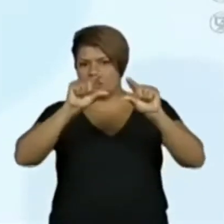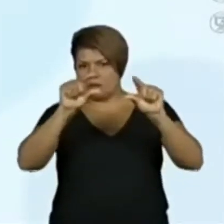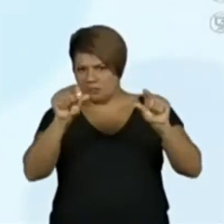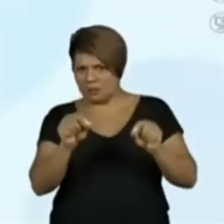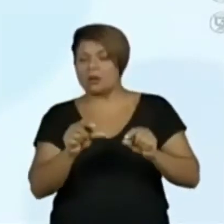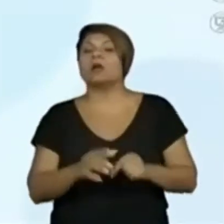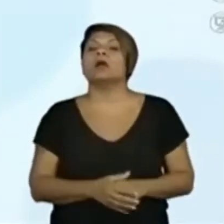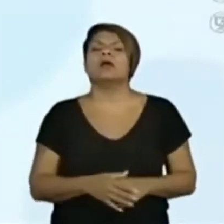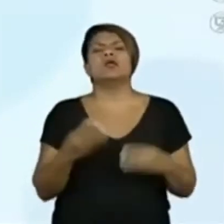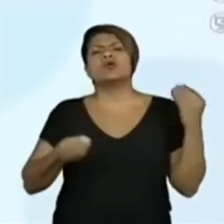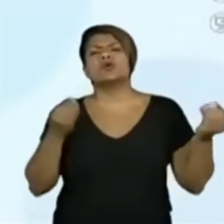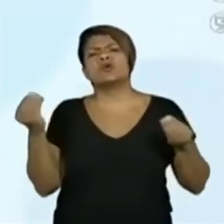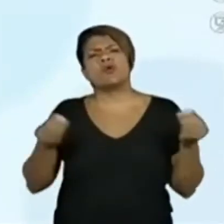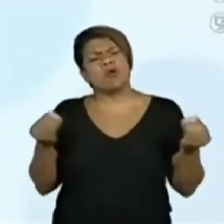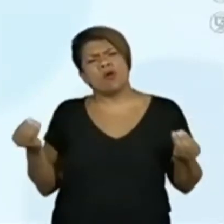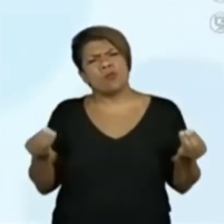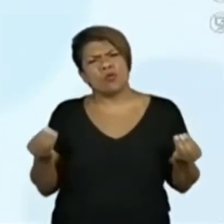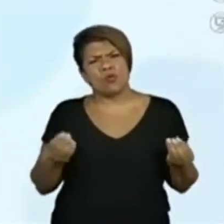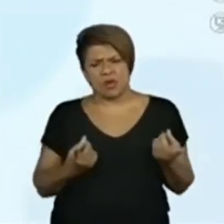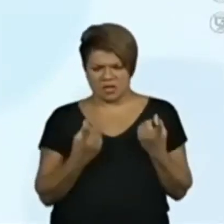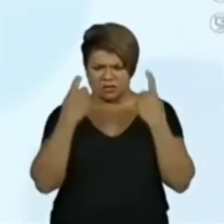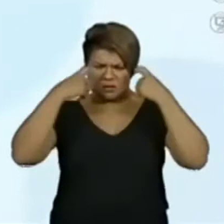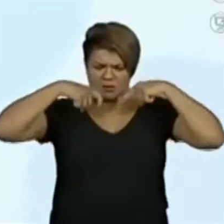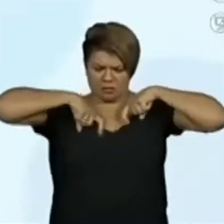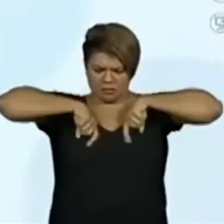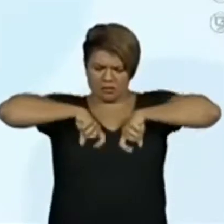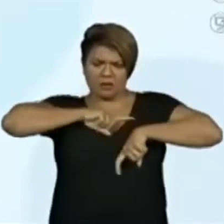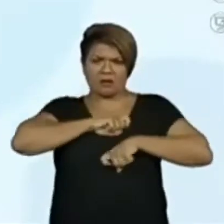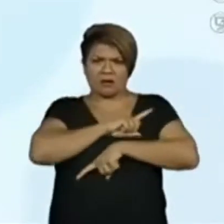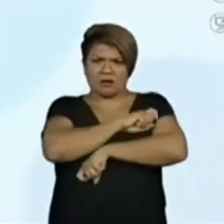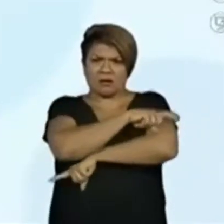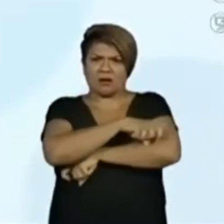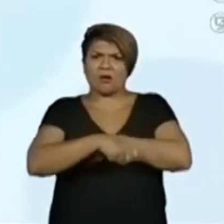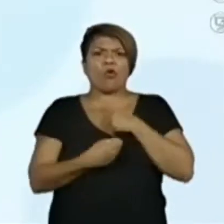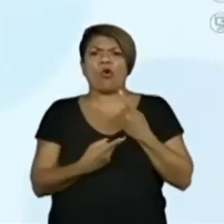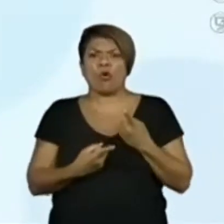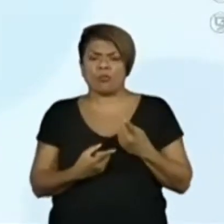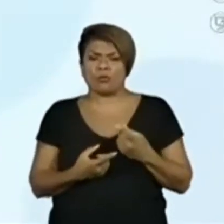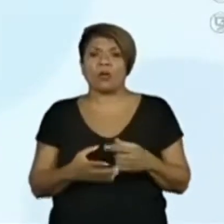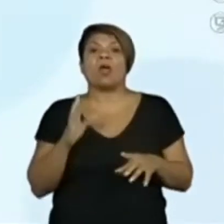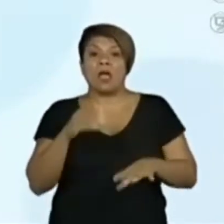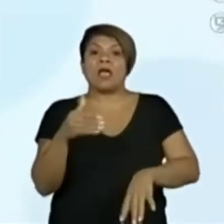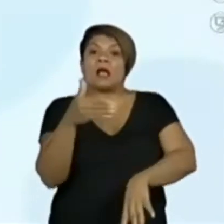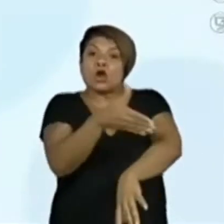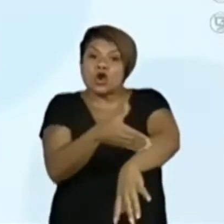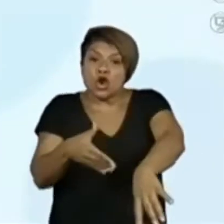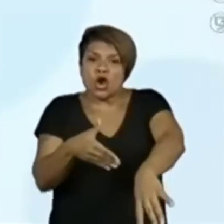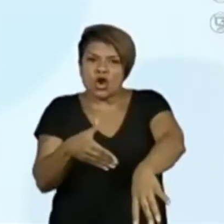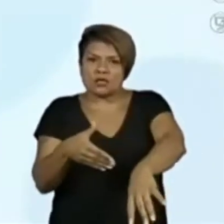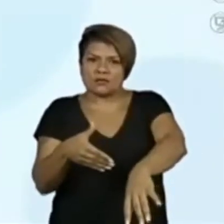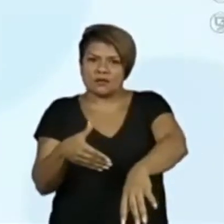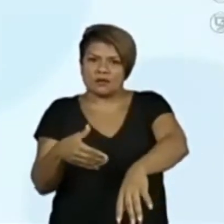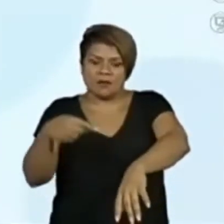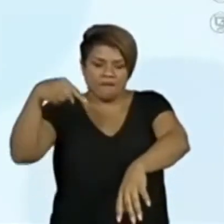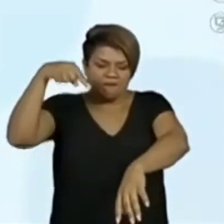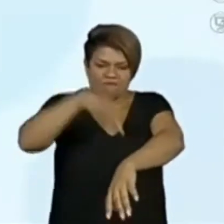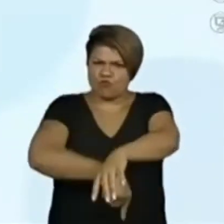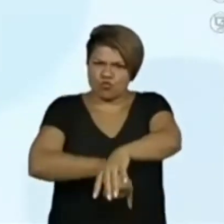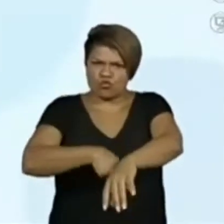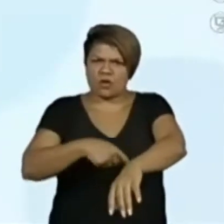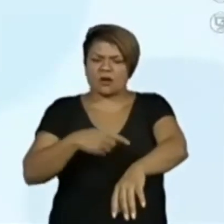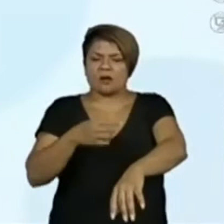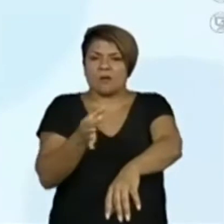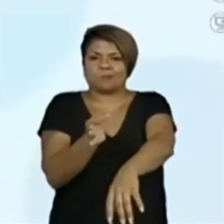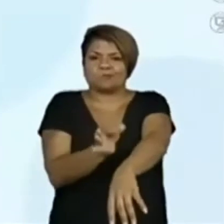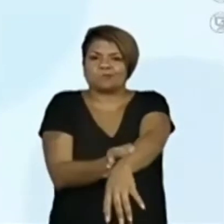que esse bacilo entra no organismo? Por meio de ferimentos ou lesões na pele. Vejam, vou destacar também ferimentos